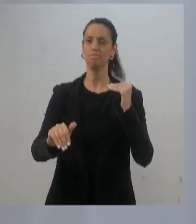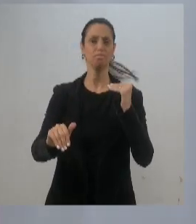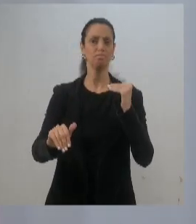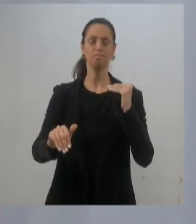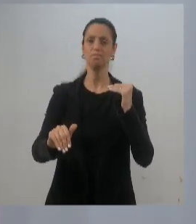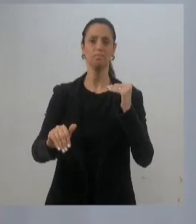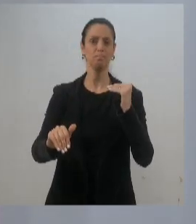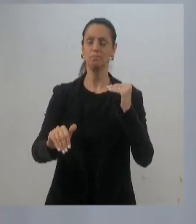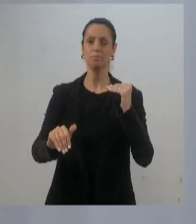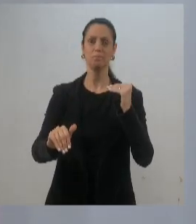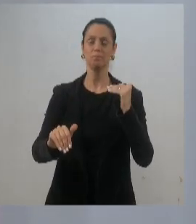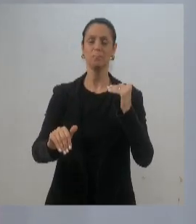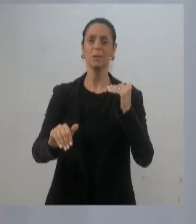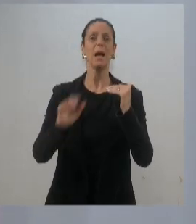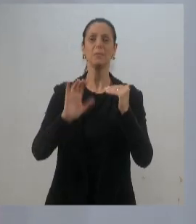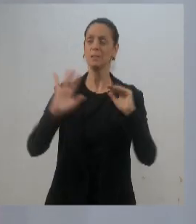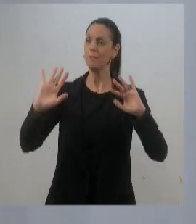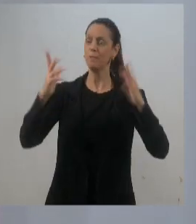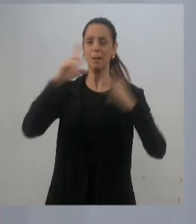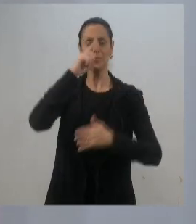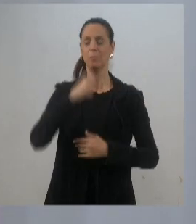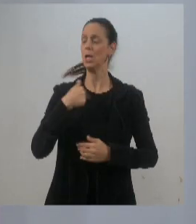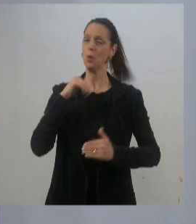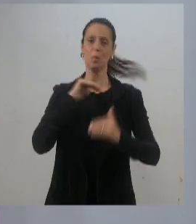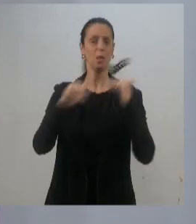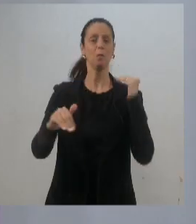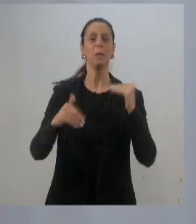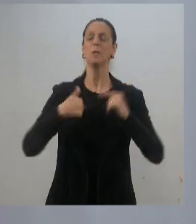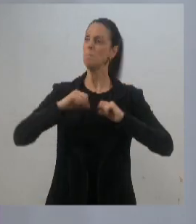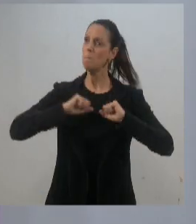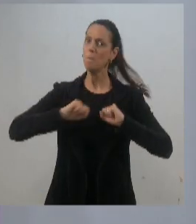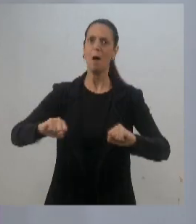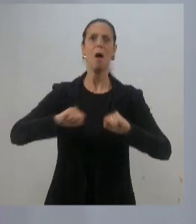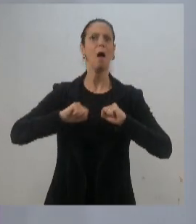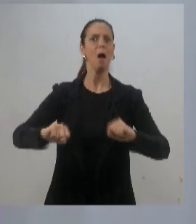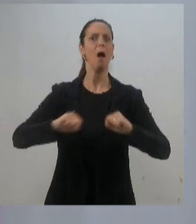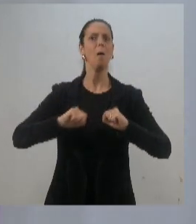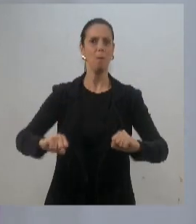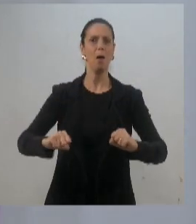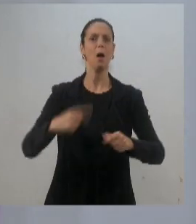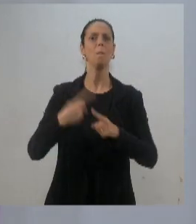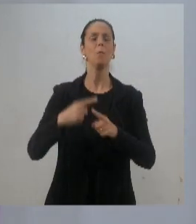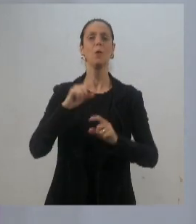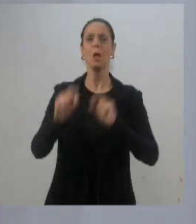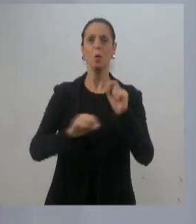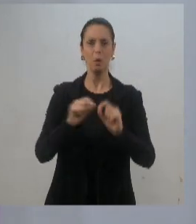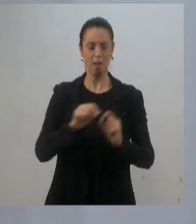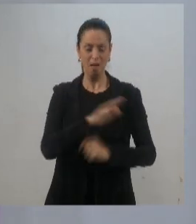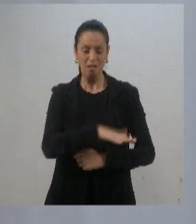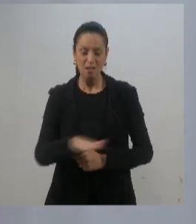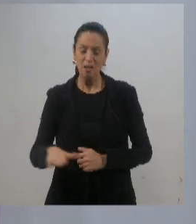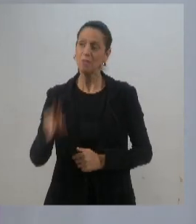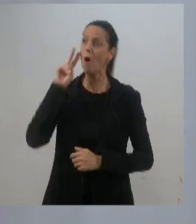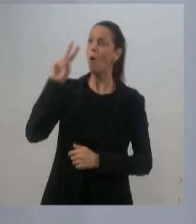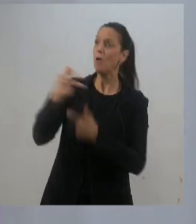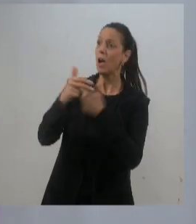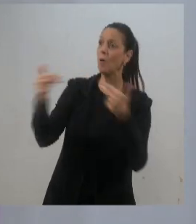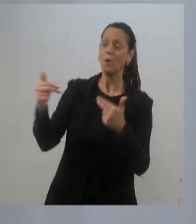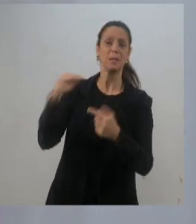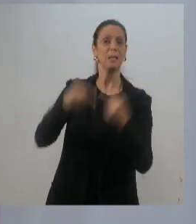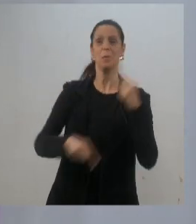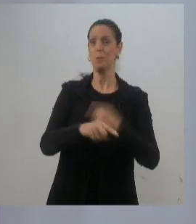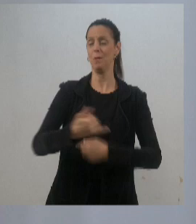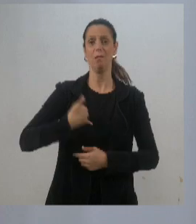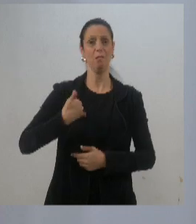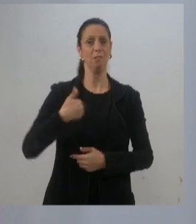de comemoração. Eu estou indignada porque isso expõe as nossas crianças. Isso não é